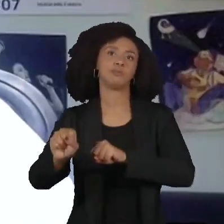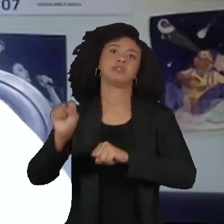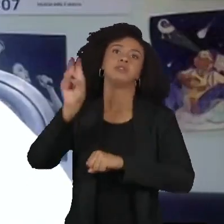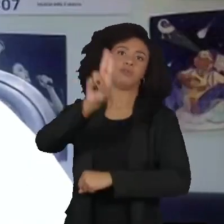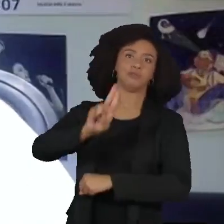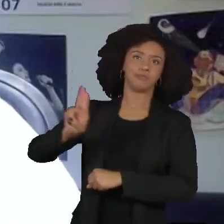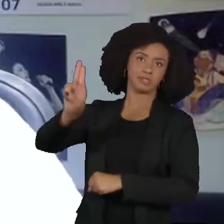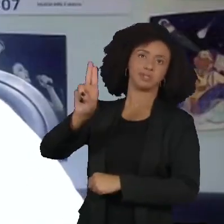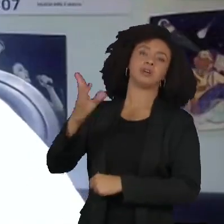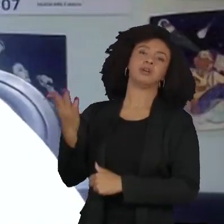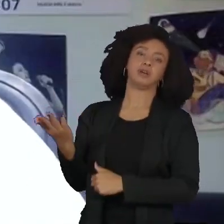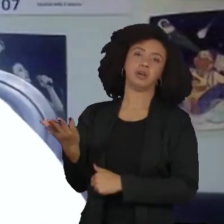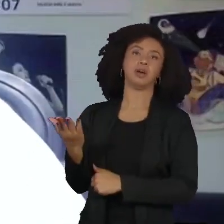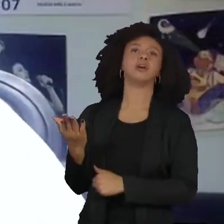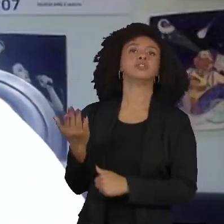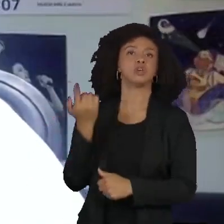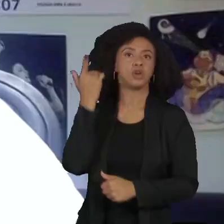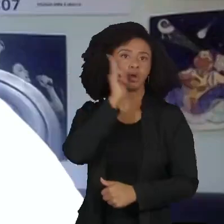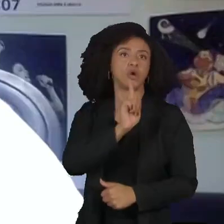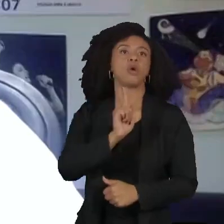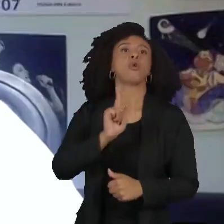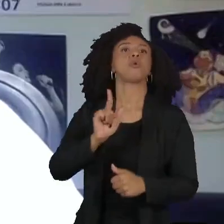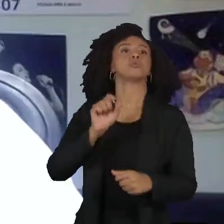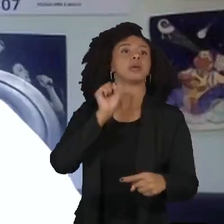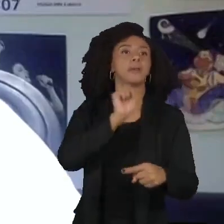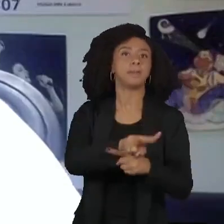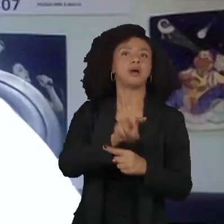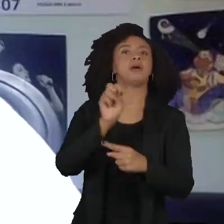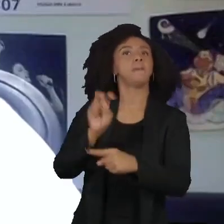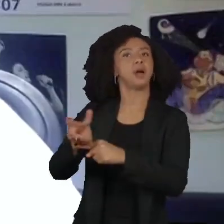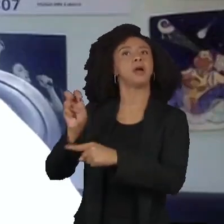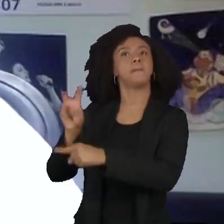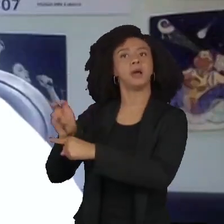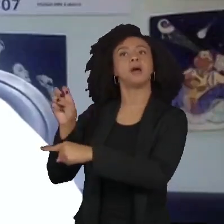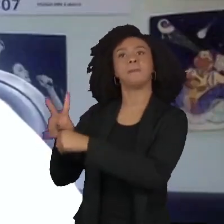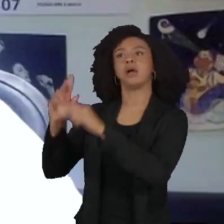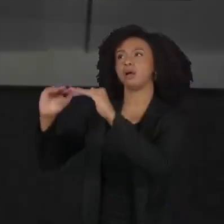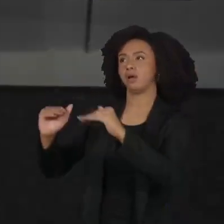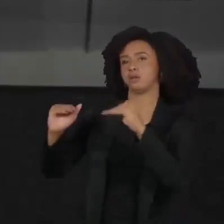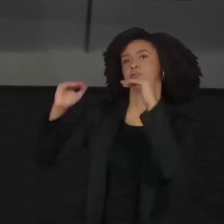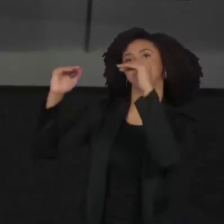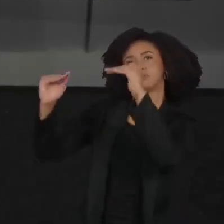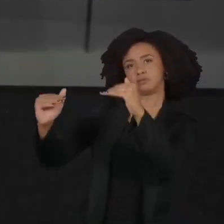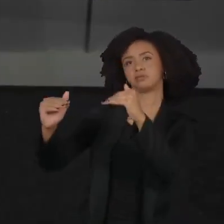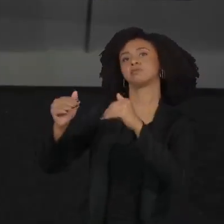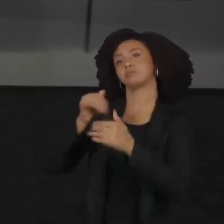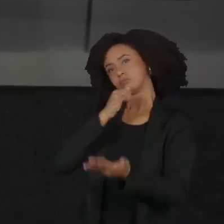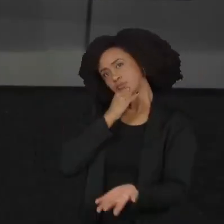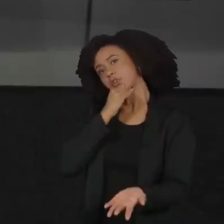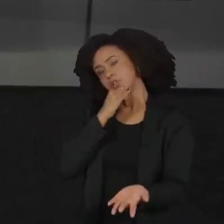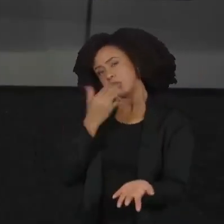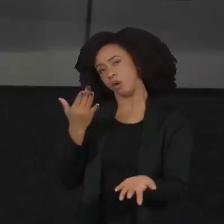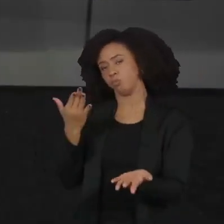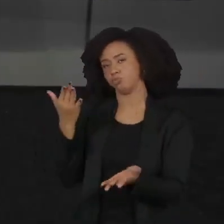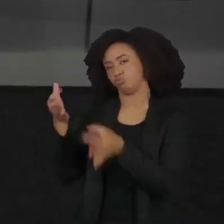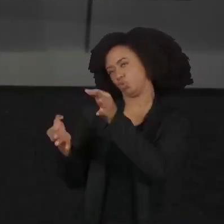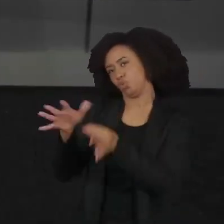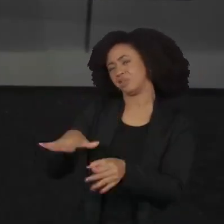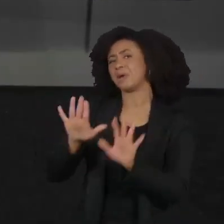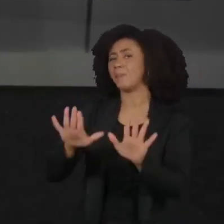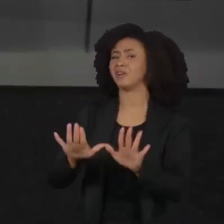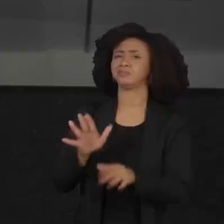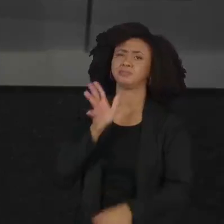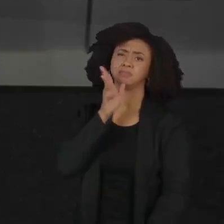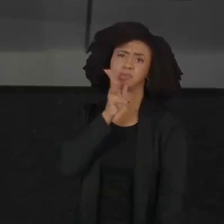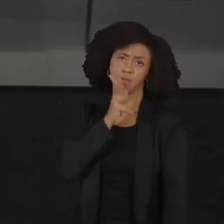vão ocupando esses espaços de poder importantes, né, na área jurídica particularmente. Entretanto, o avanço é muito lento.